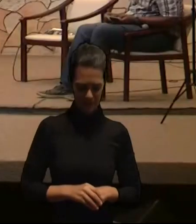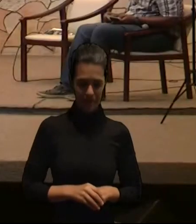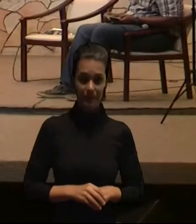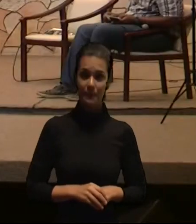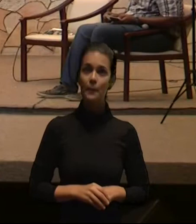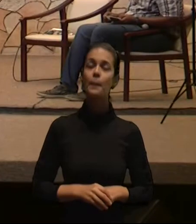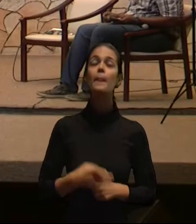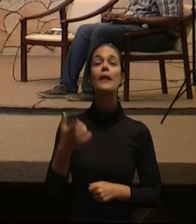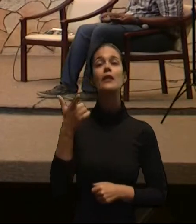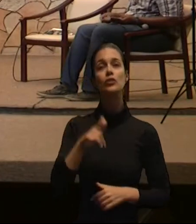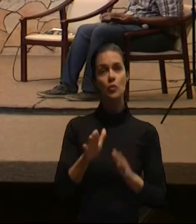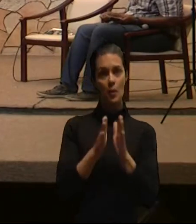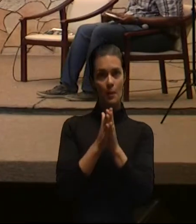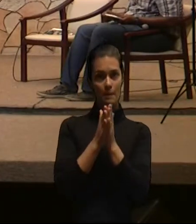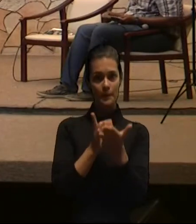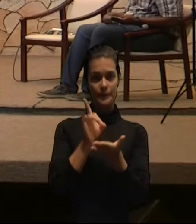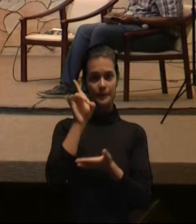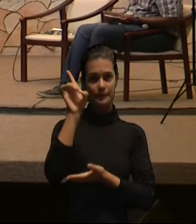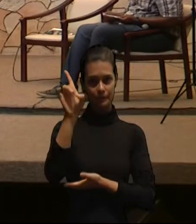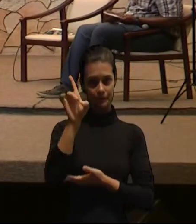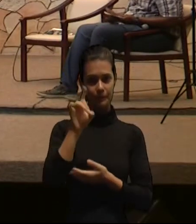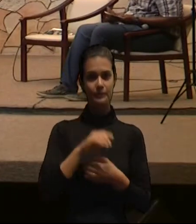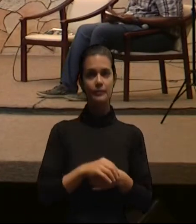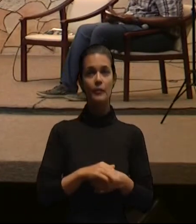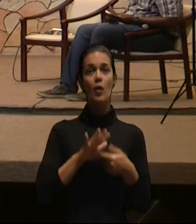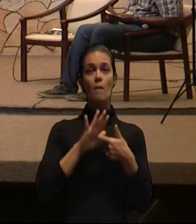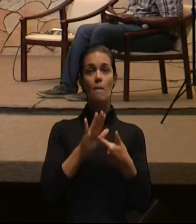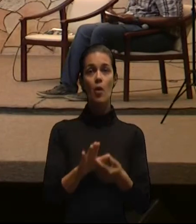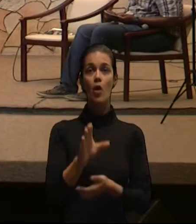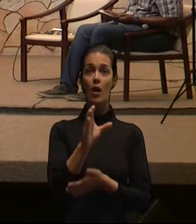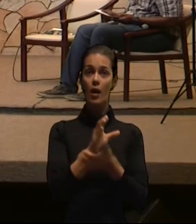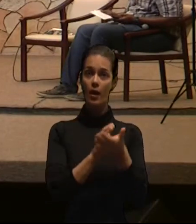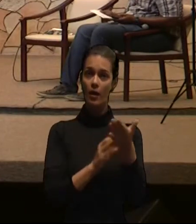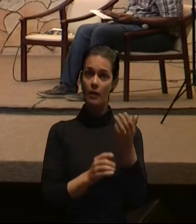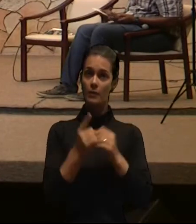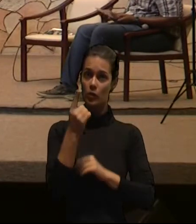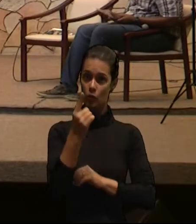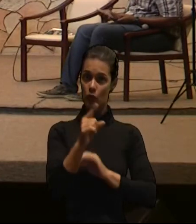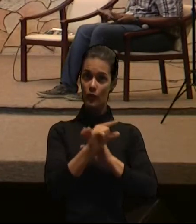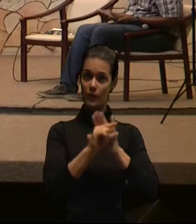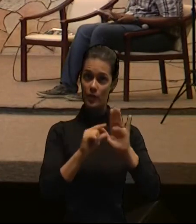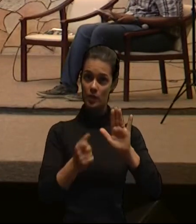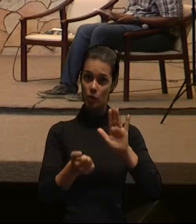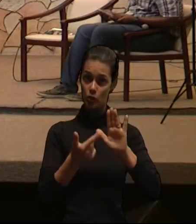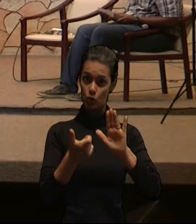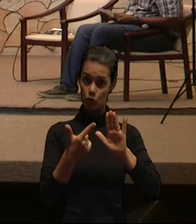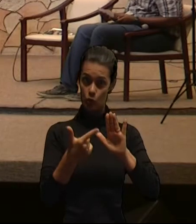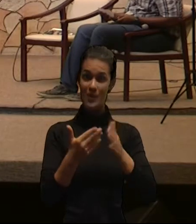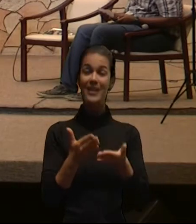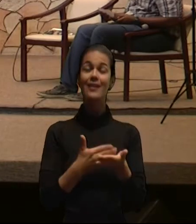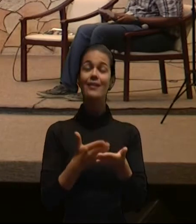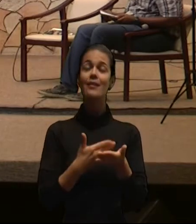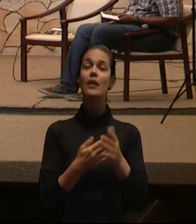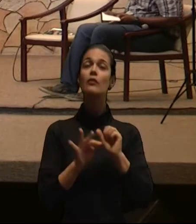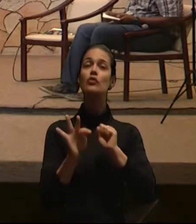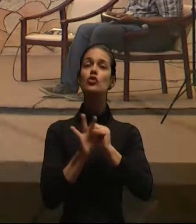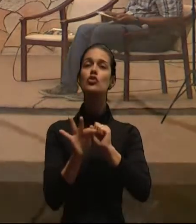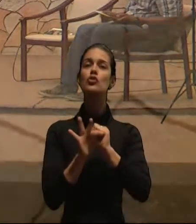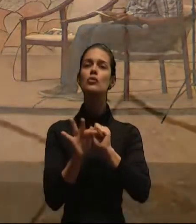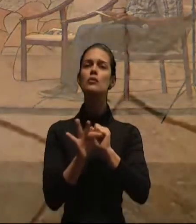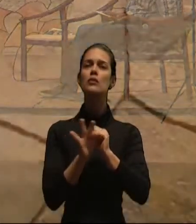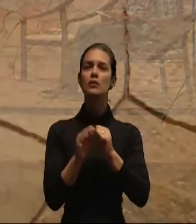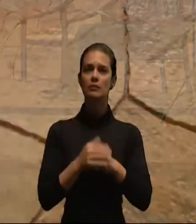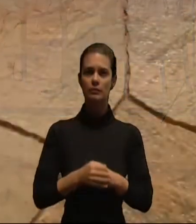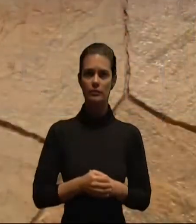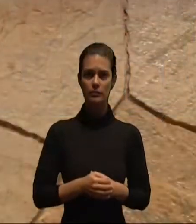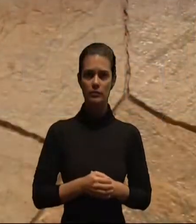Novamente, a palavra do Senhor nos mostra aqui no capítulo 1 de Tiago, verso de número 12.